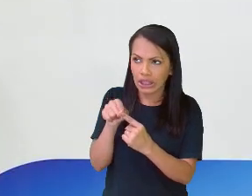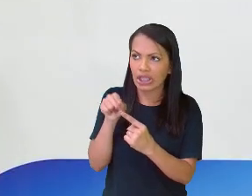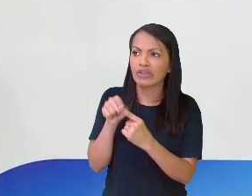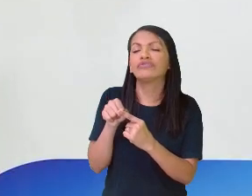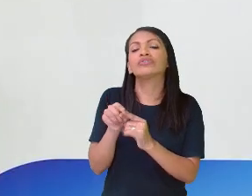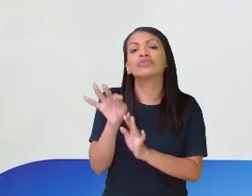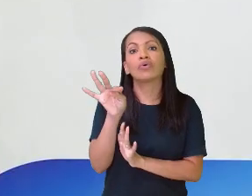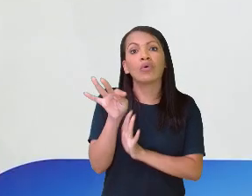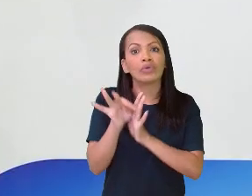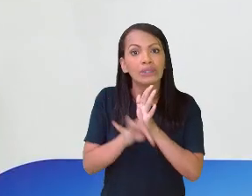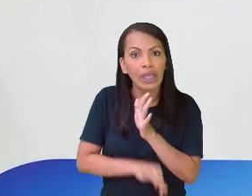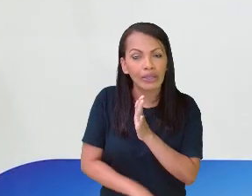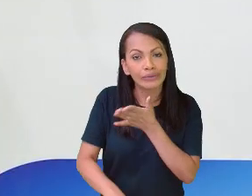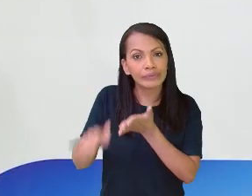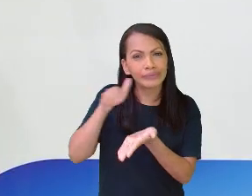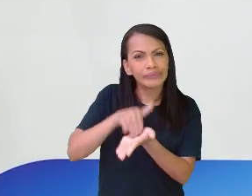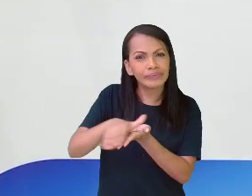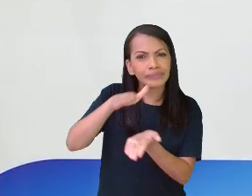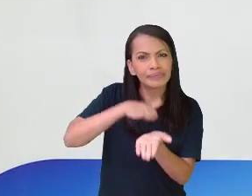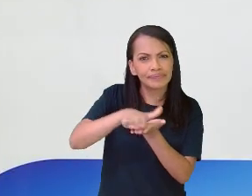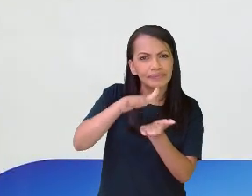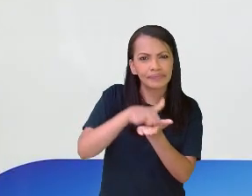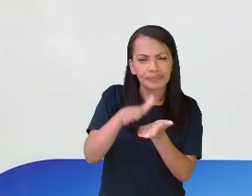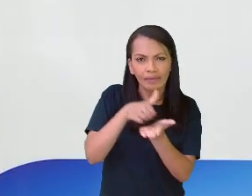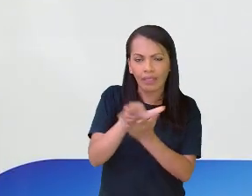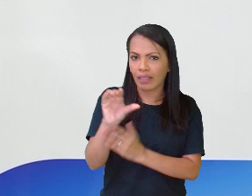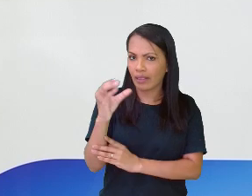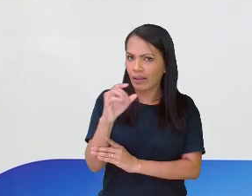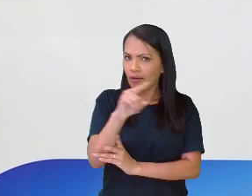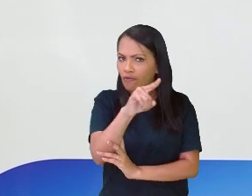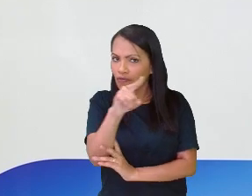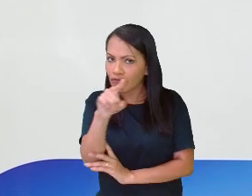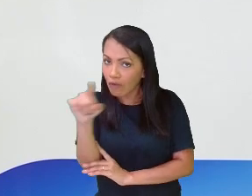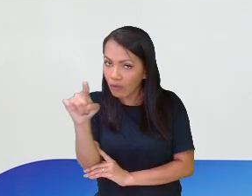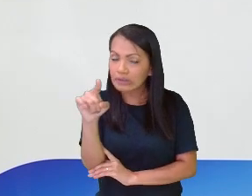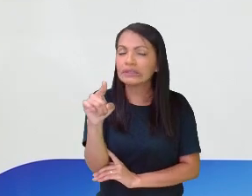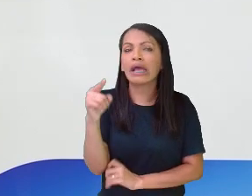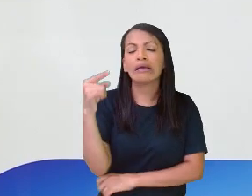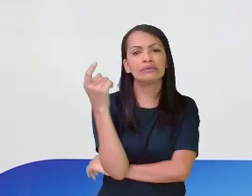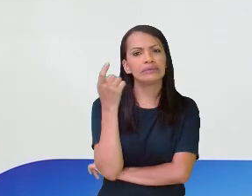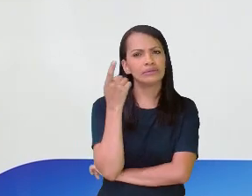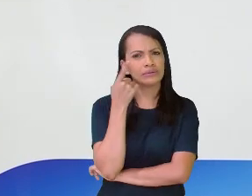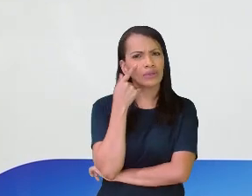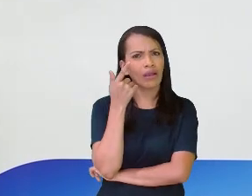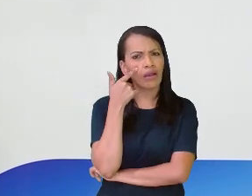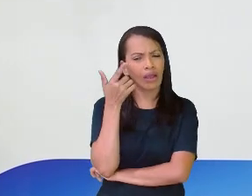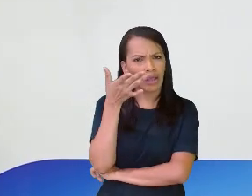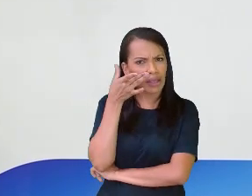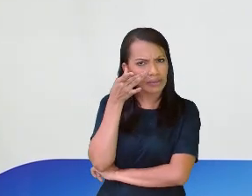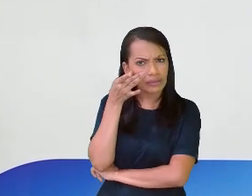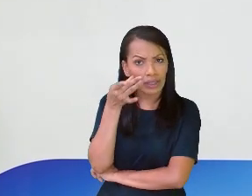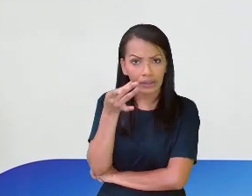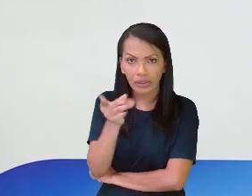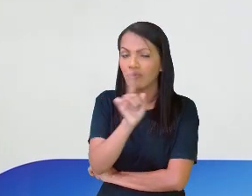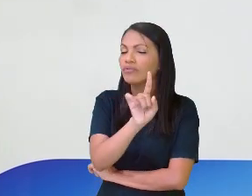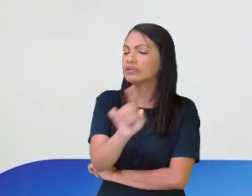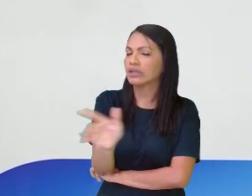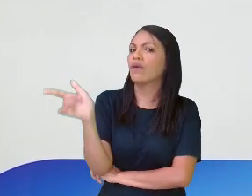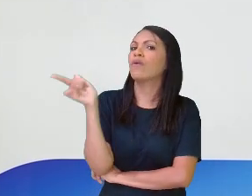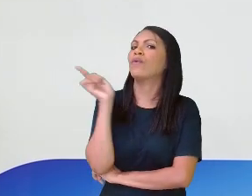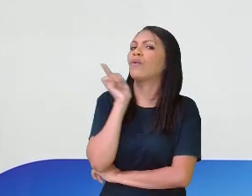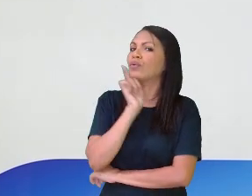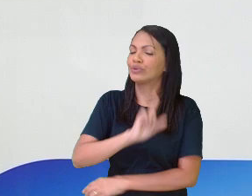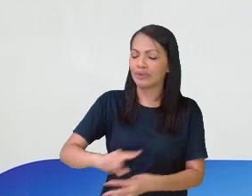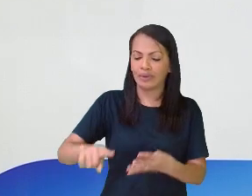durante toda a aula, e se vocês estavam aí ligados, prestando atenção, vocês com